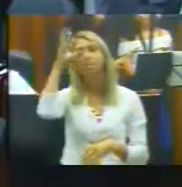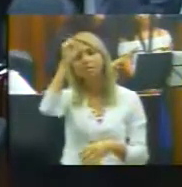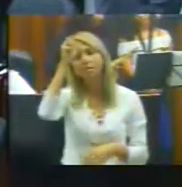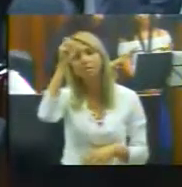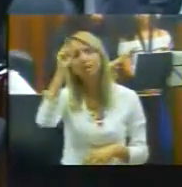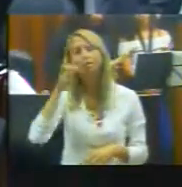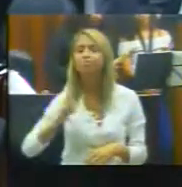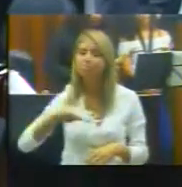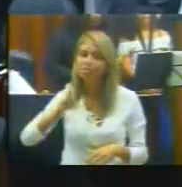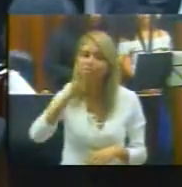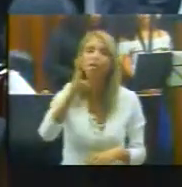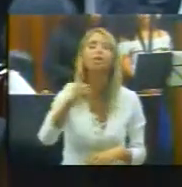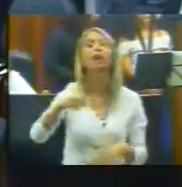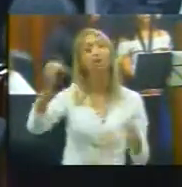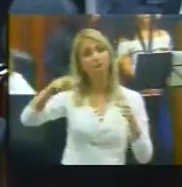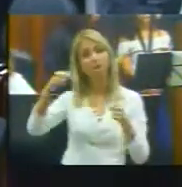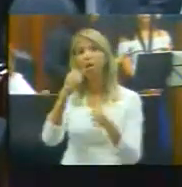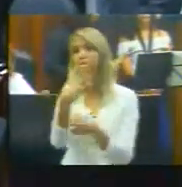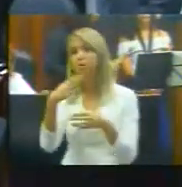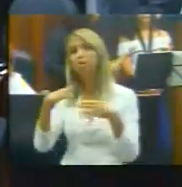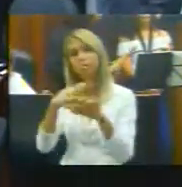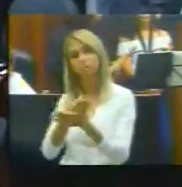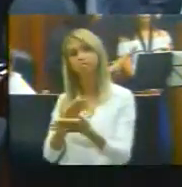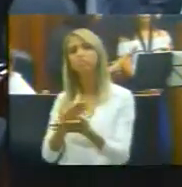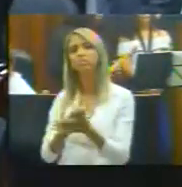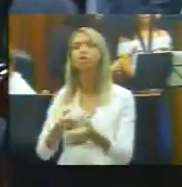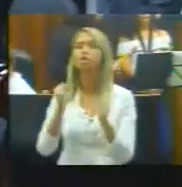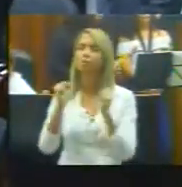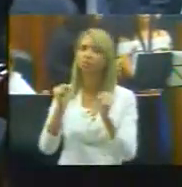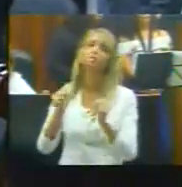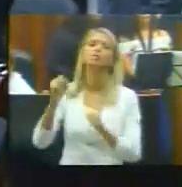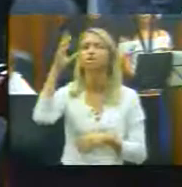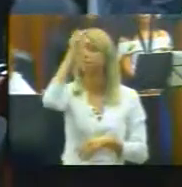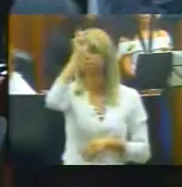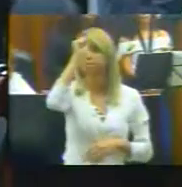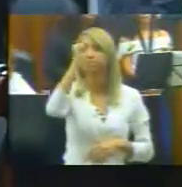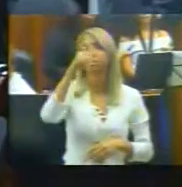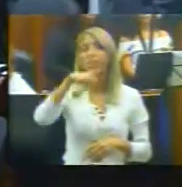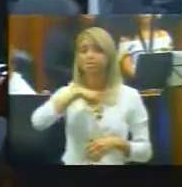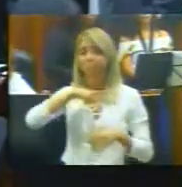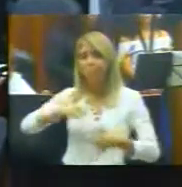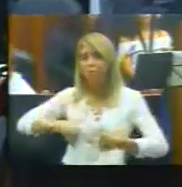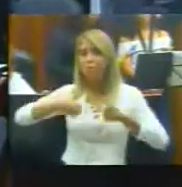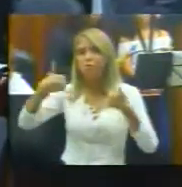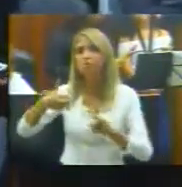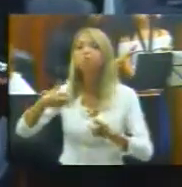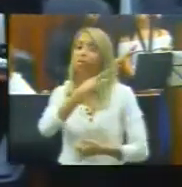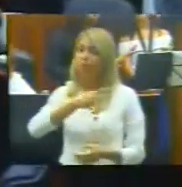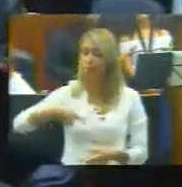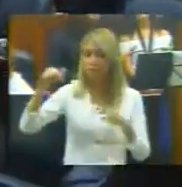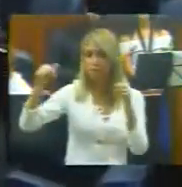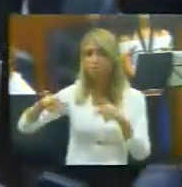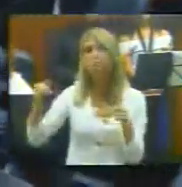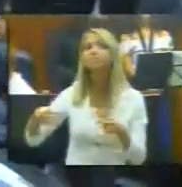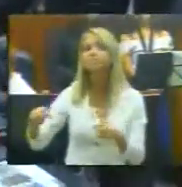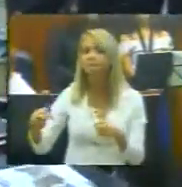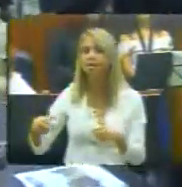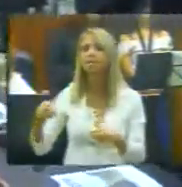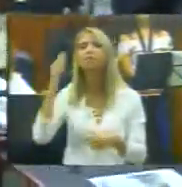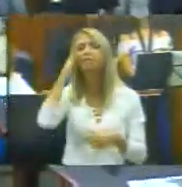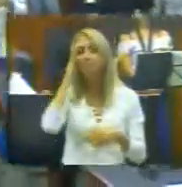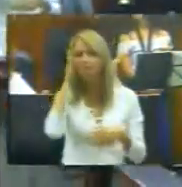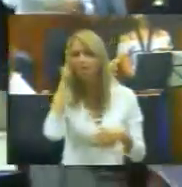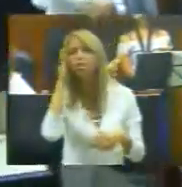Aqui comecei com 22 anos de idade, meu primeiro mandato, tive a honra de ser presidente, espero no